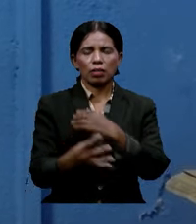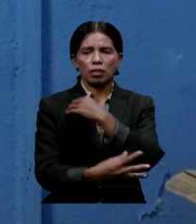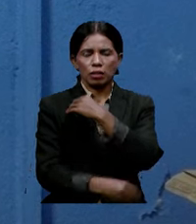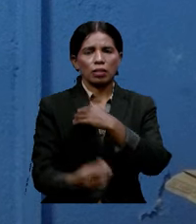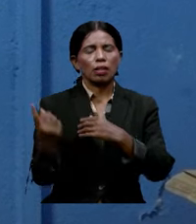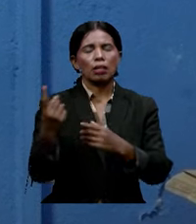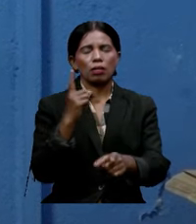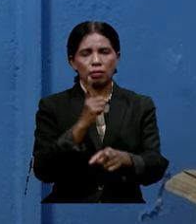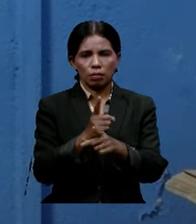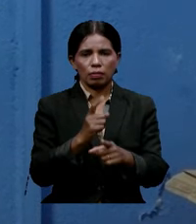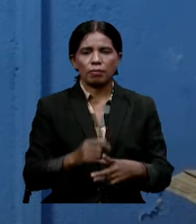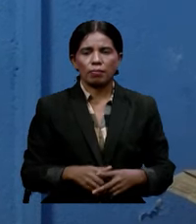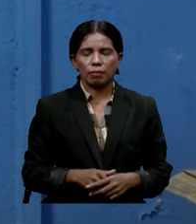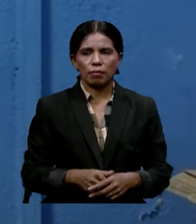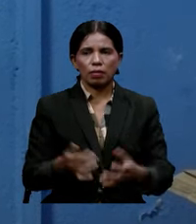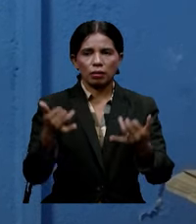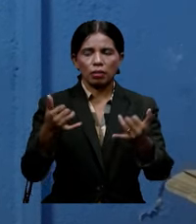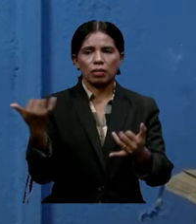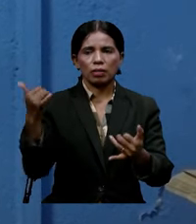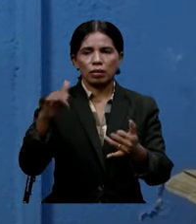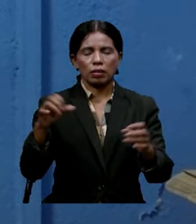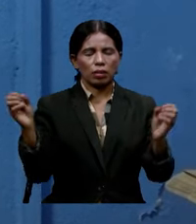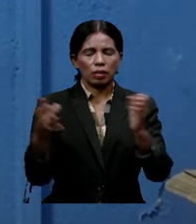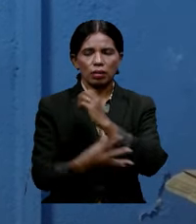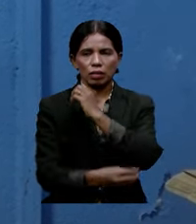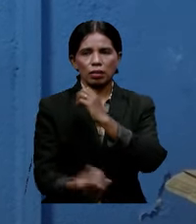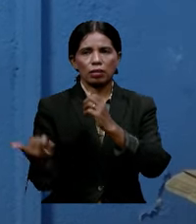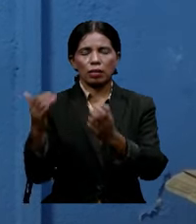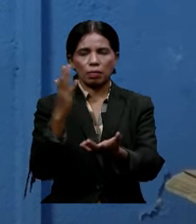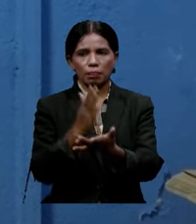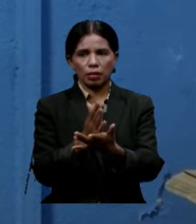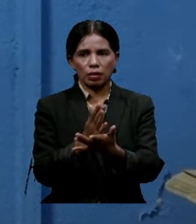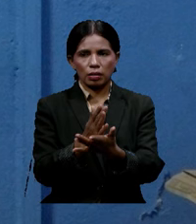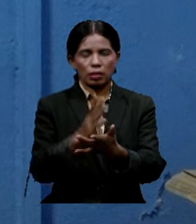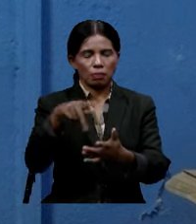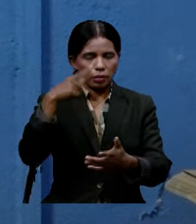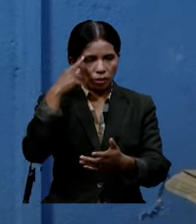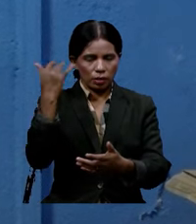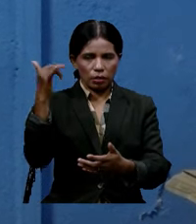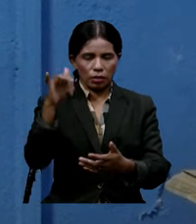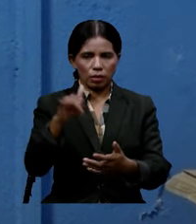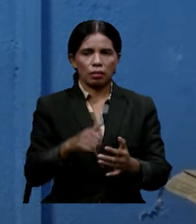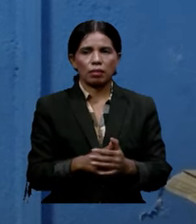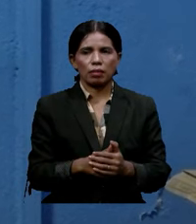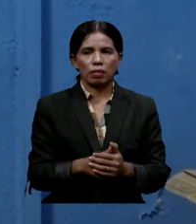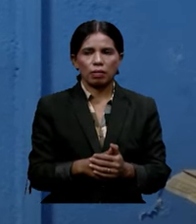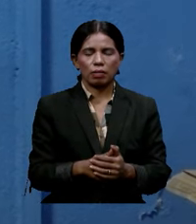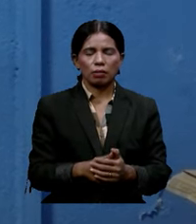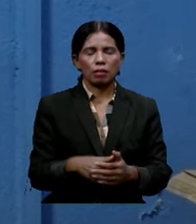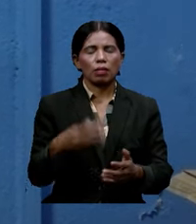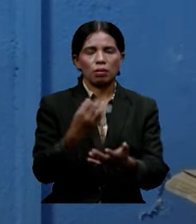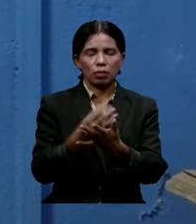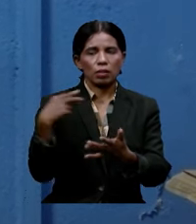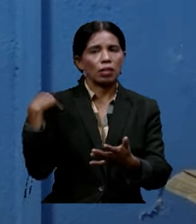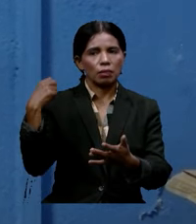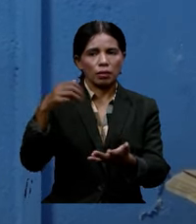tebes. Agora será que sini la vulnerável ou não, mas será para sini a política sini, política bolsa Hagbit. Será que